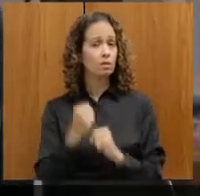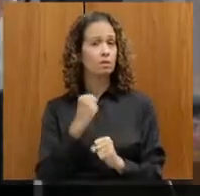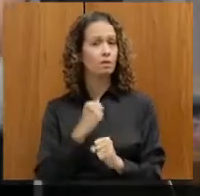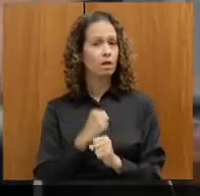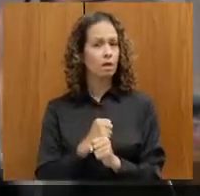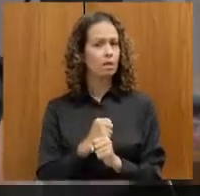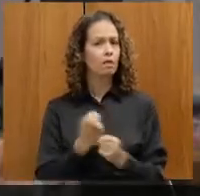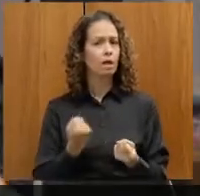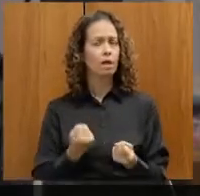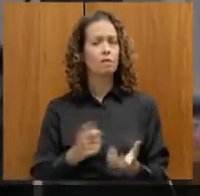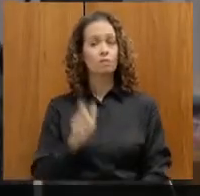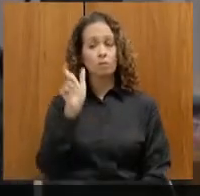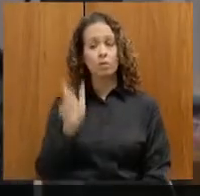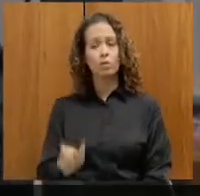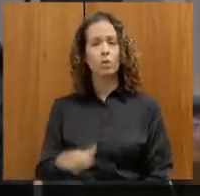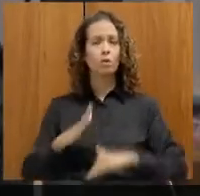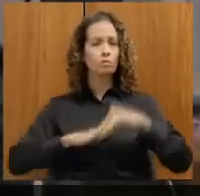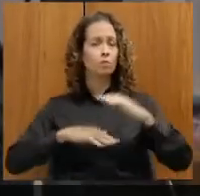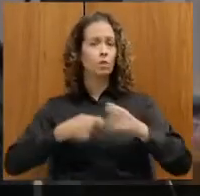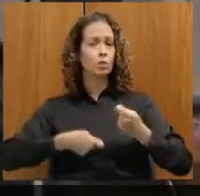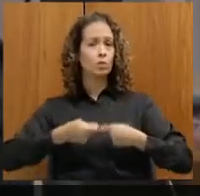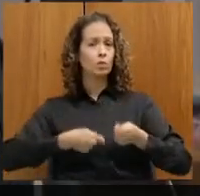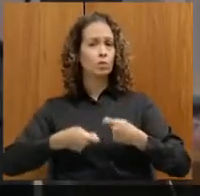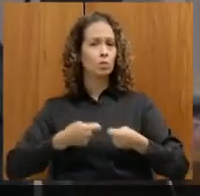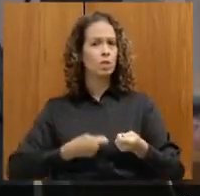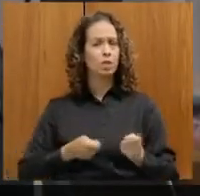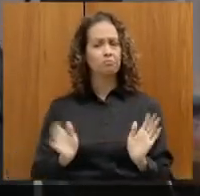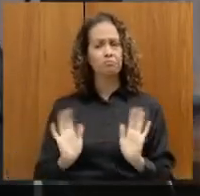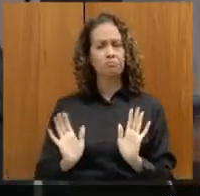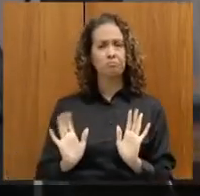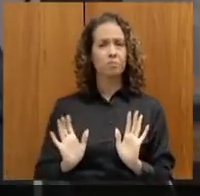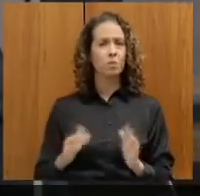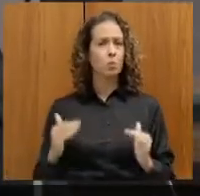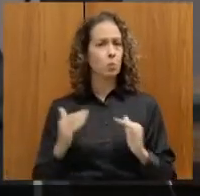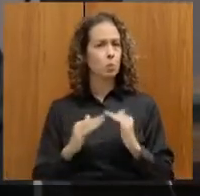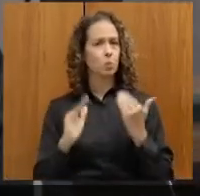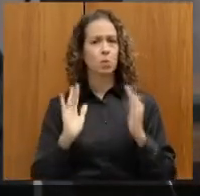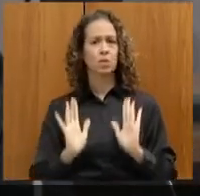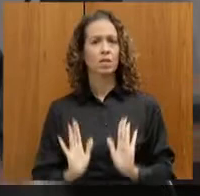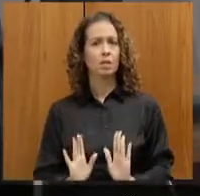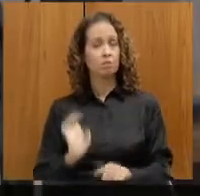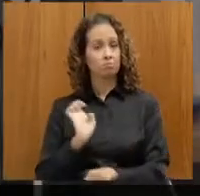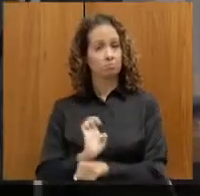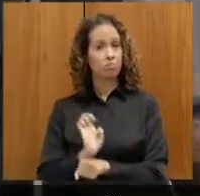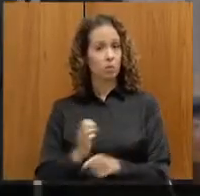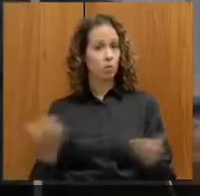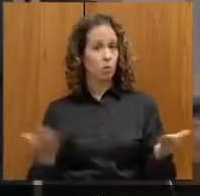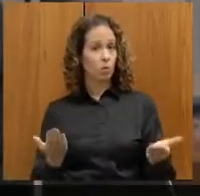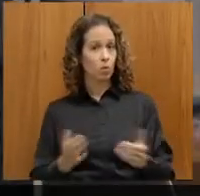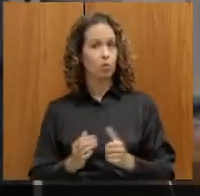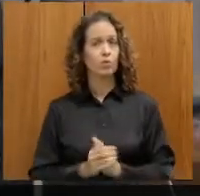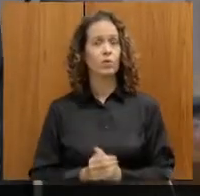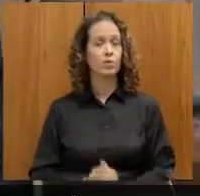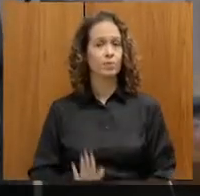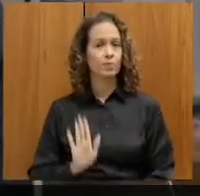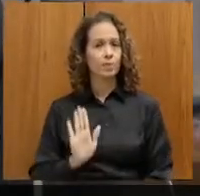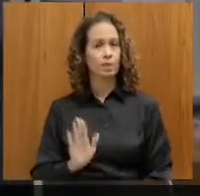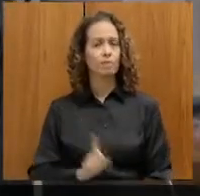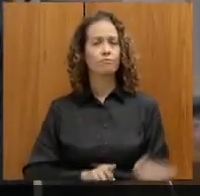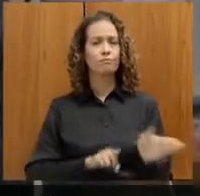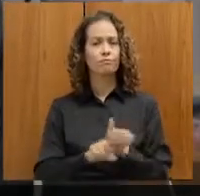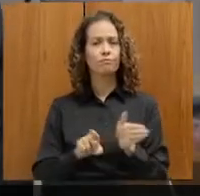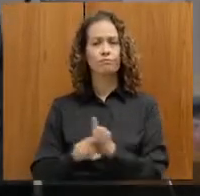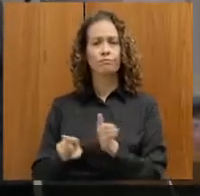nenhum economista após estaria né que o estado de Minas Gerais chegaria nesse estado que se encontra mas eu não minhas perguntas